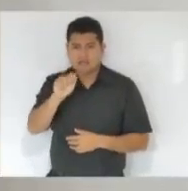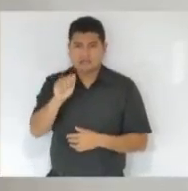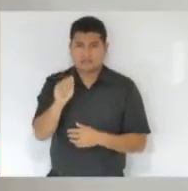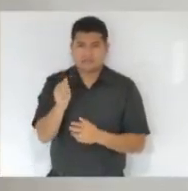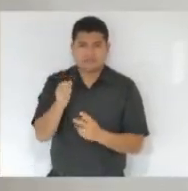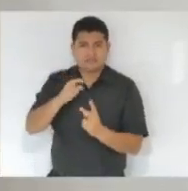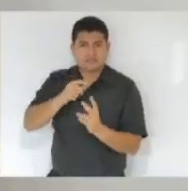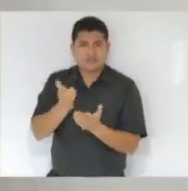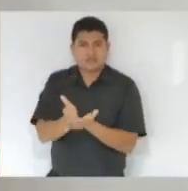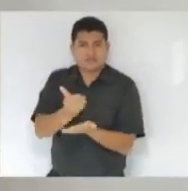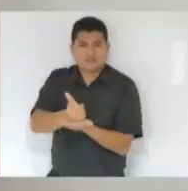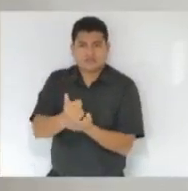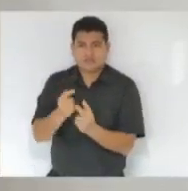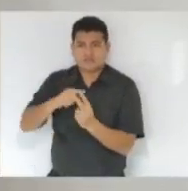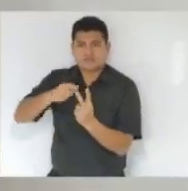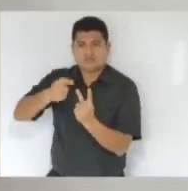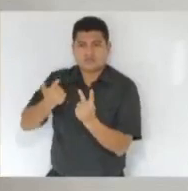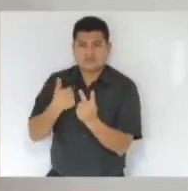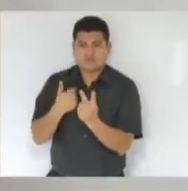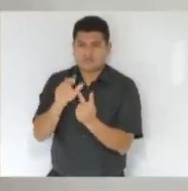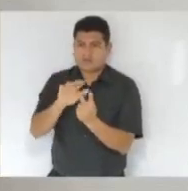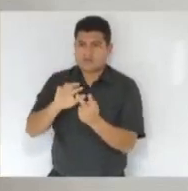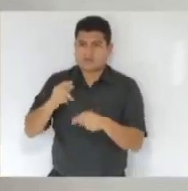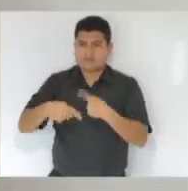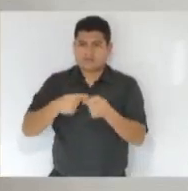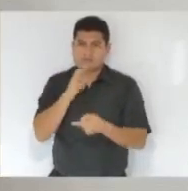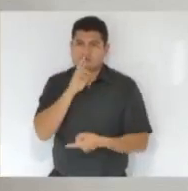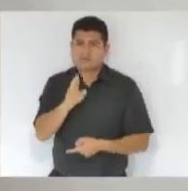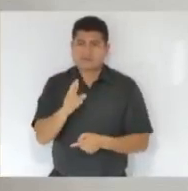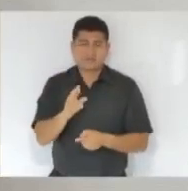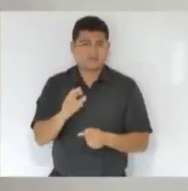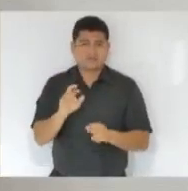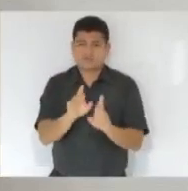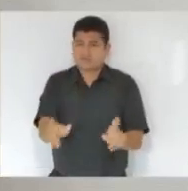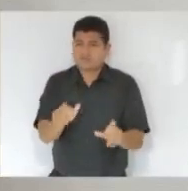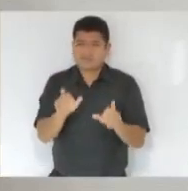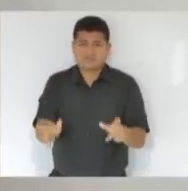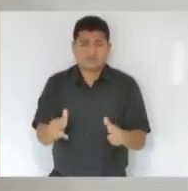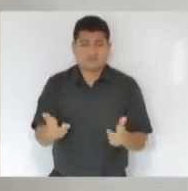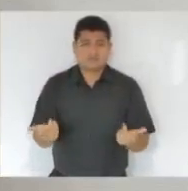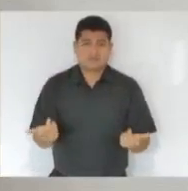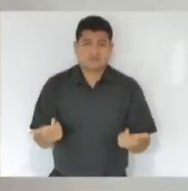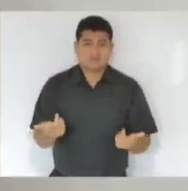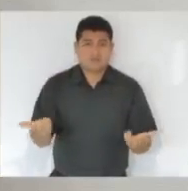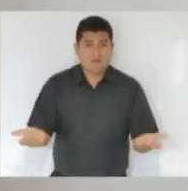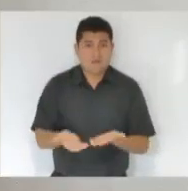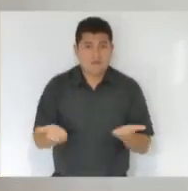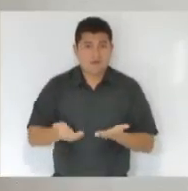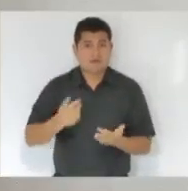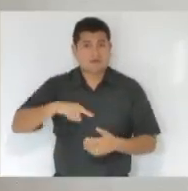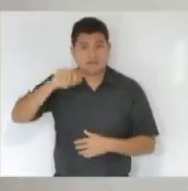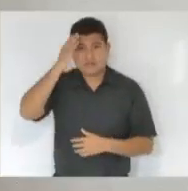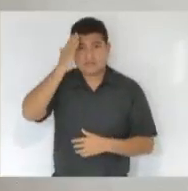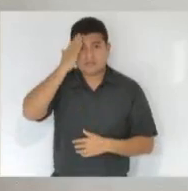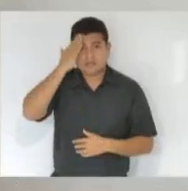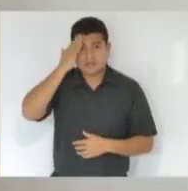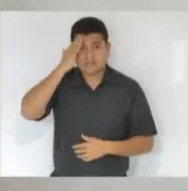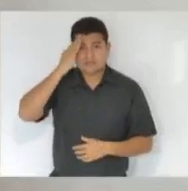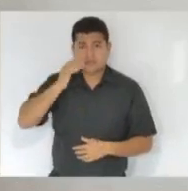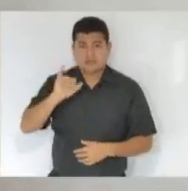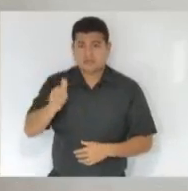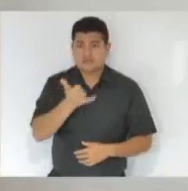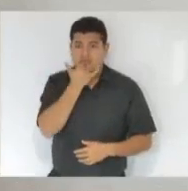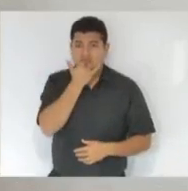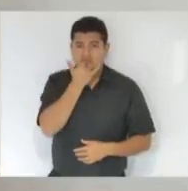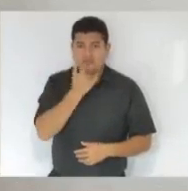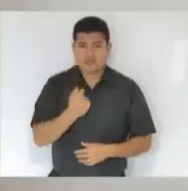que eles obtiveram resultados, então, tão diferentes? Também não é isso. Hoje, sabemos que o que, na verdade, justifica a